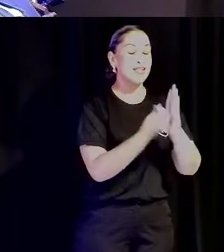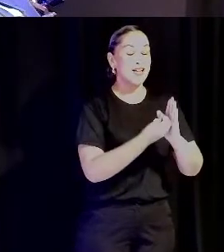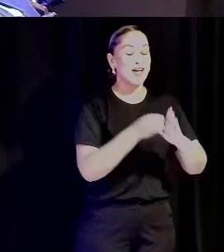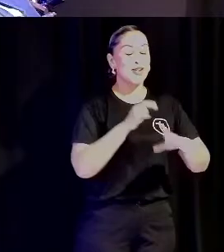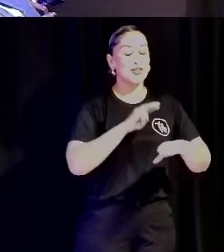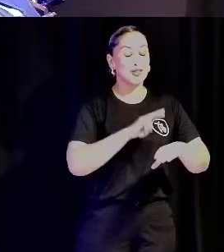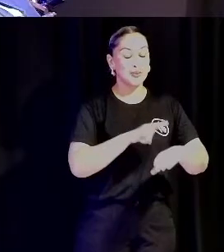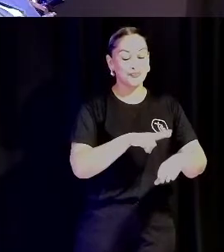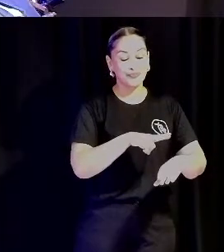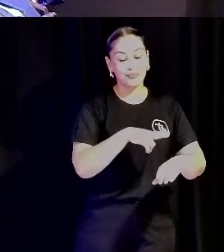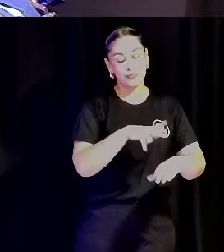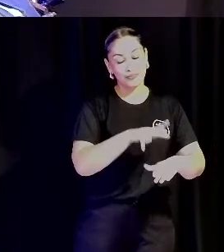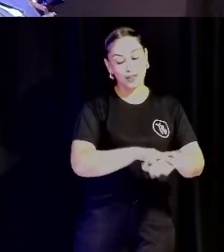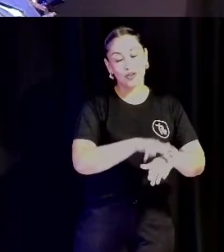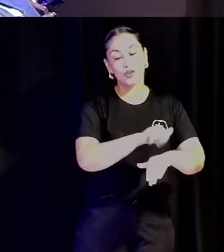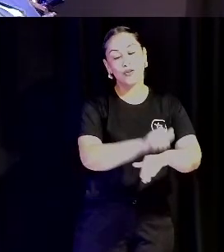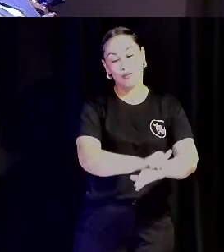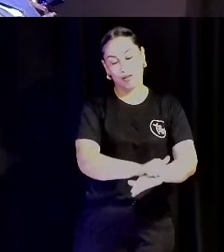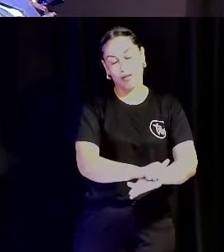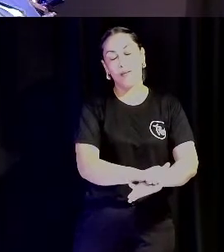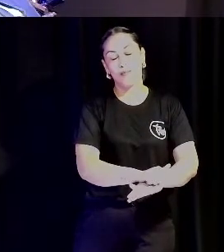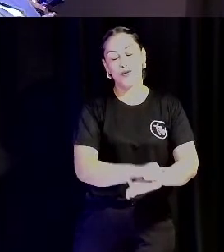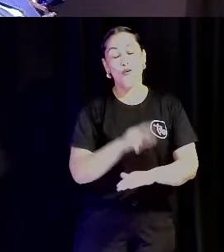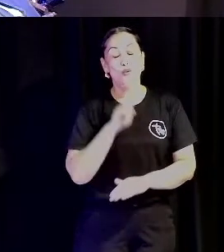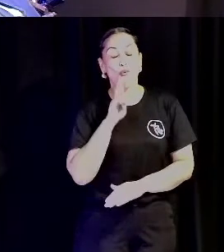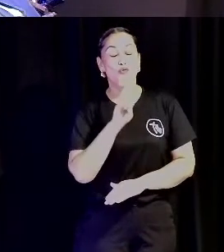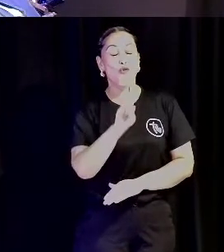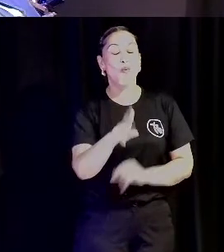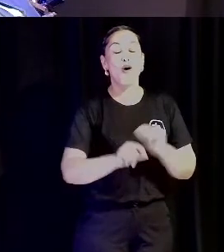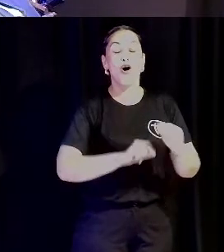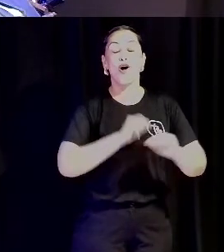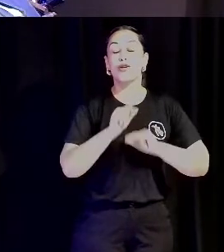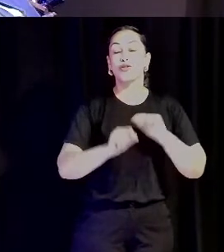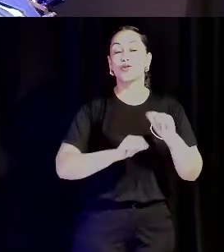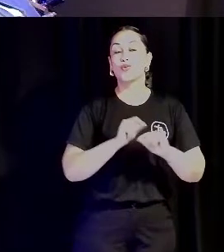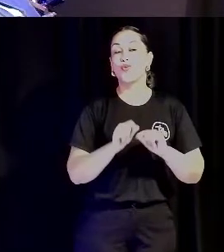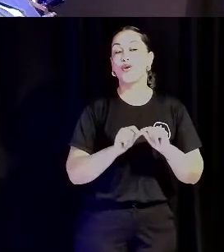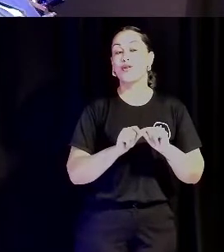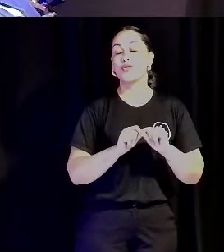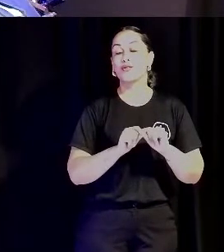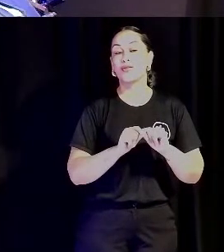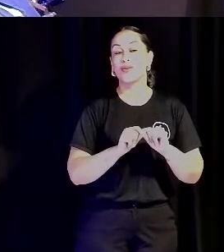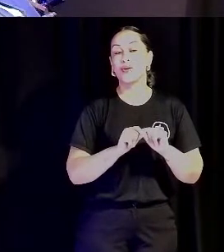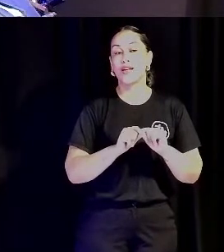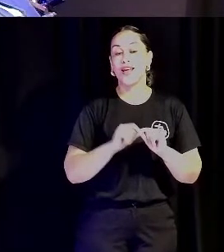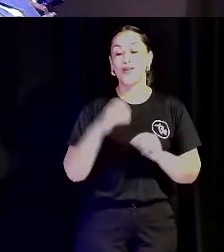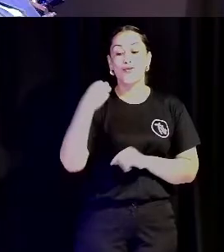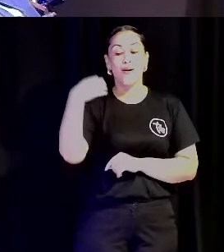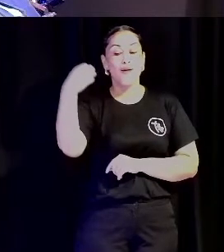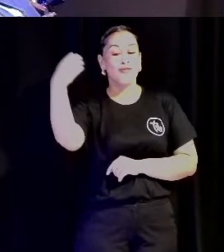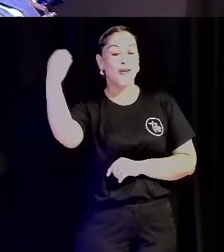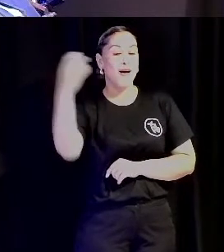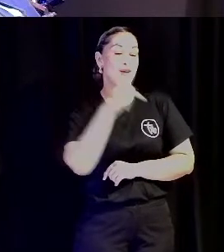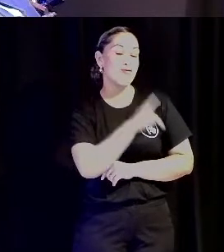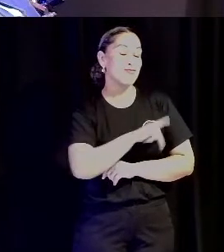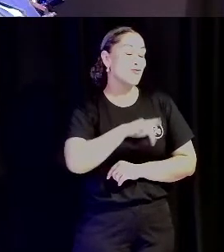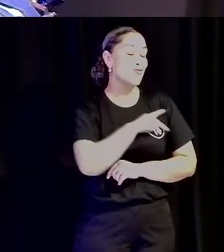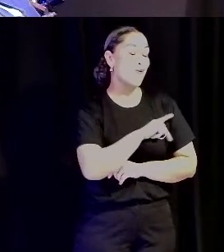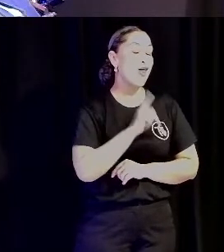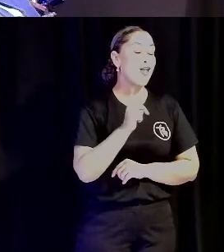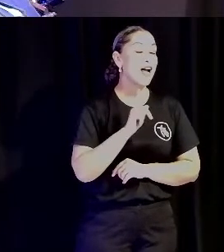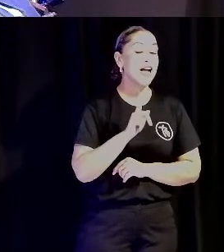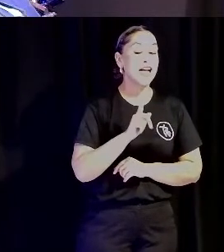foi o resultado daquela travessia abençoada de Paulo, que não